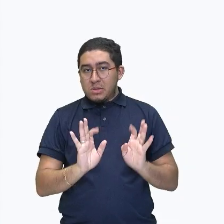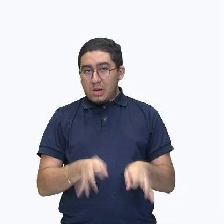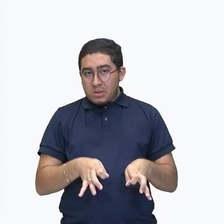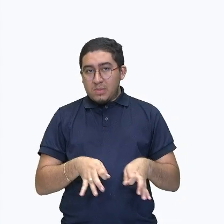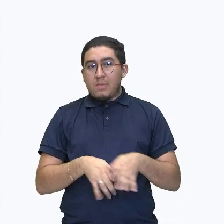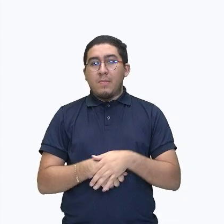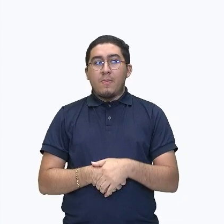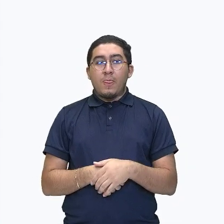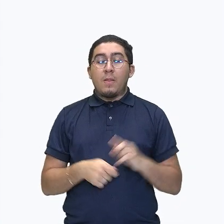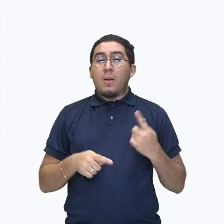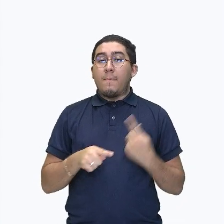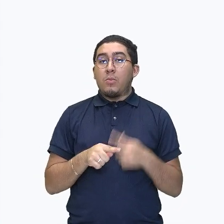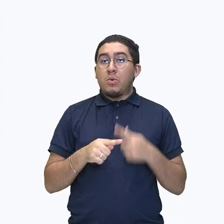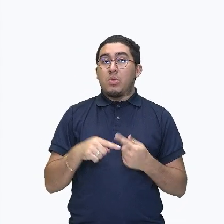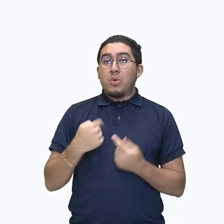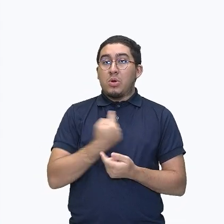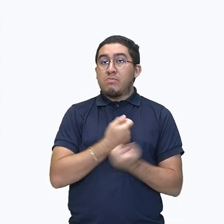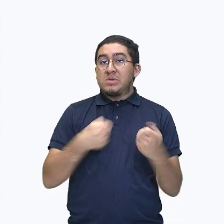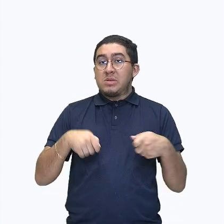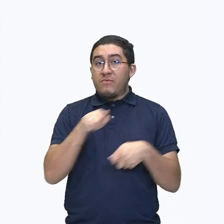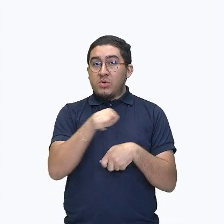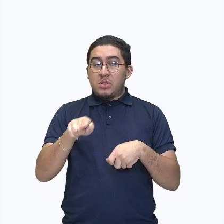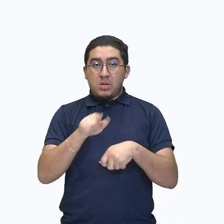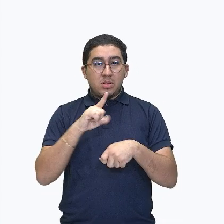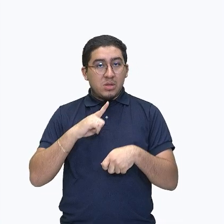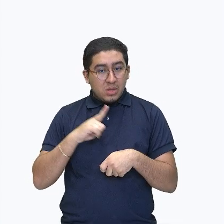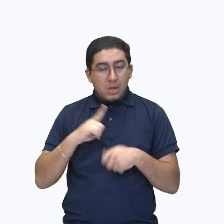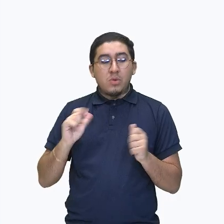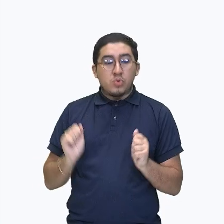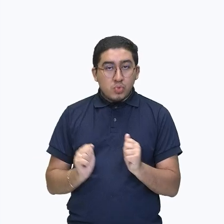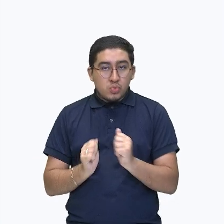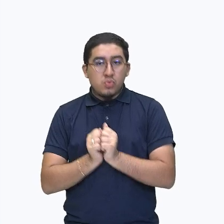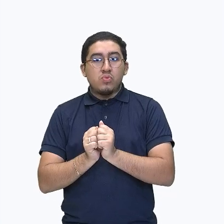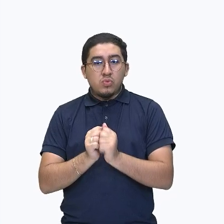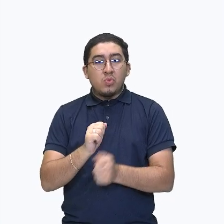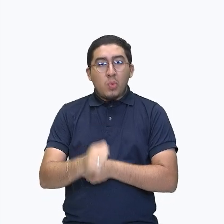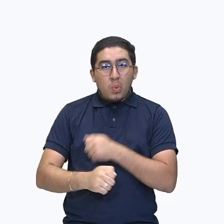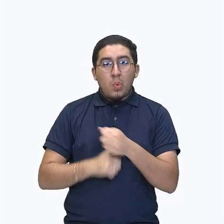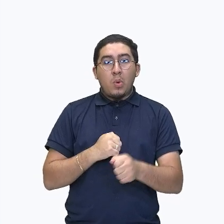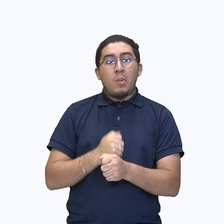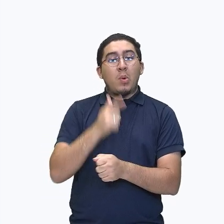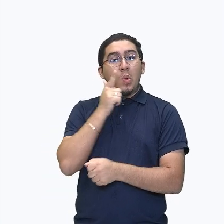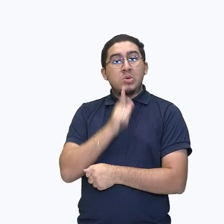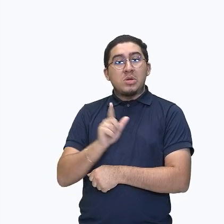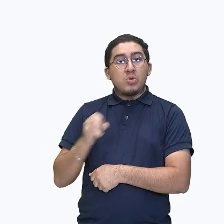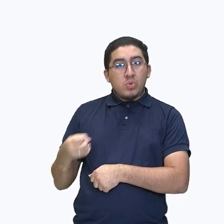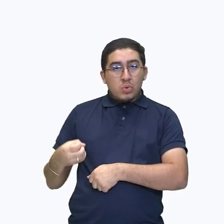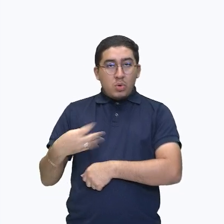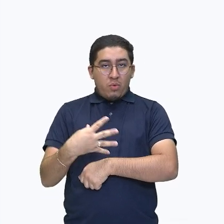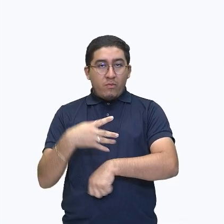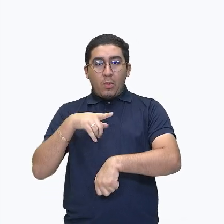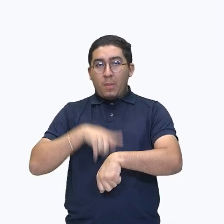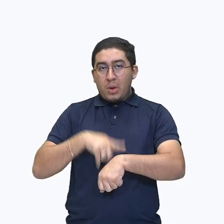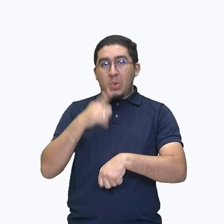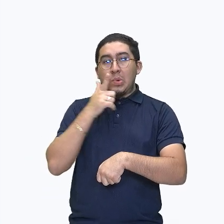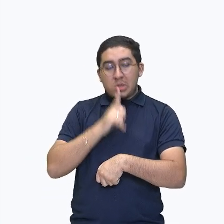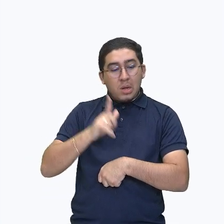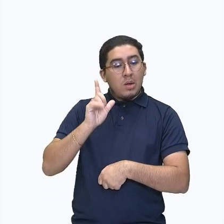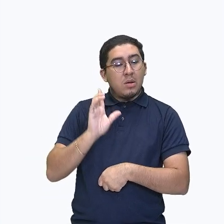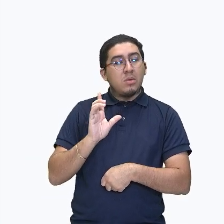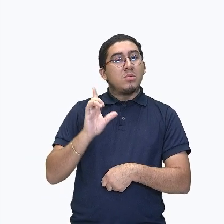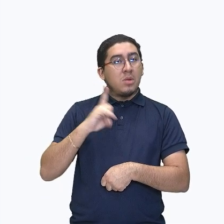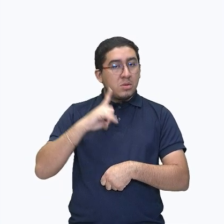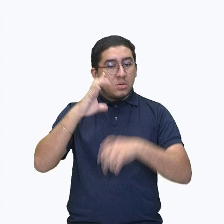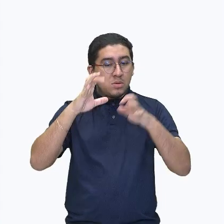porque a gente precisa muito do apoio de vocês no ano letivo, para que esses momentos novos, né, possam acontecer da melhor